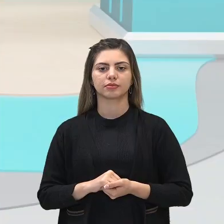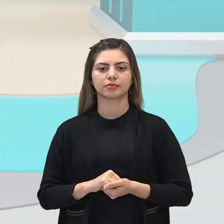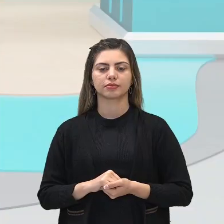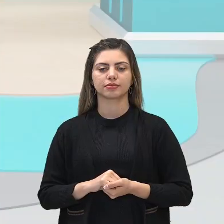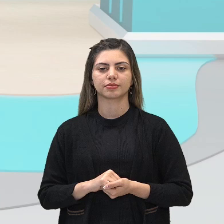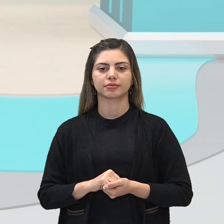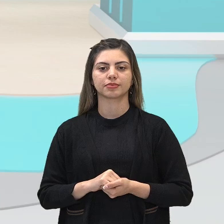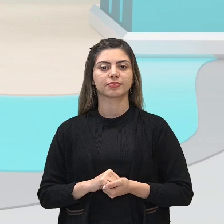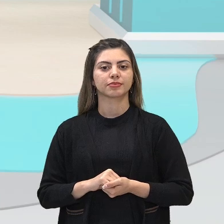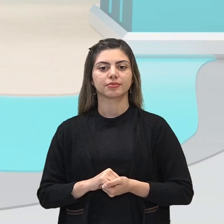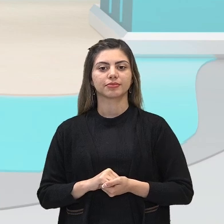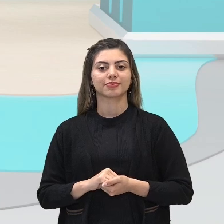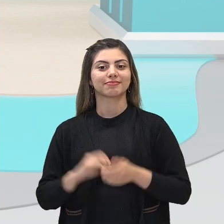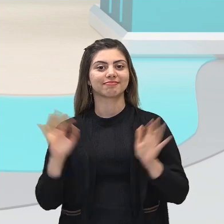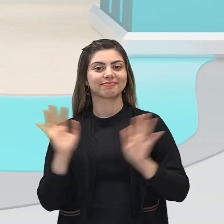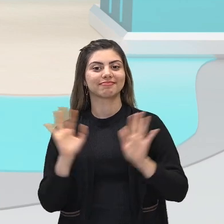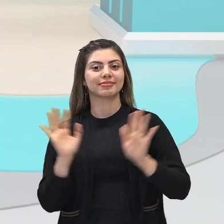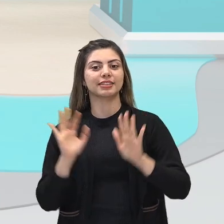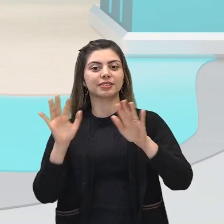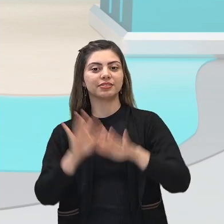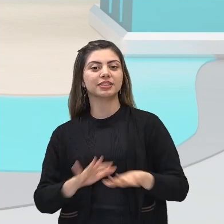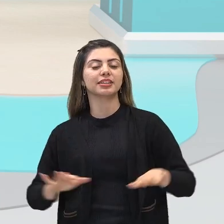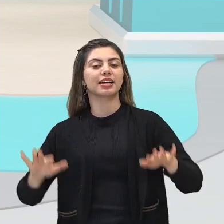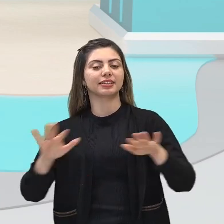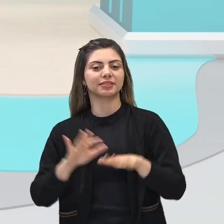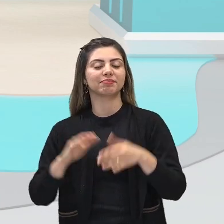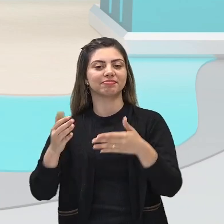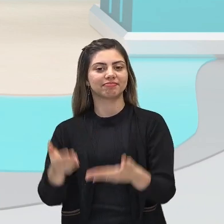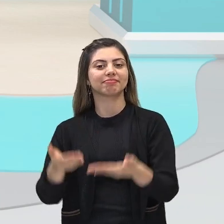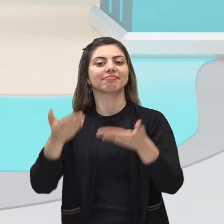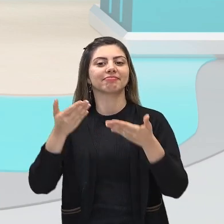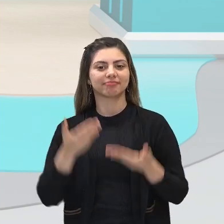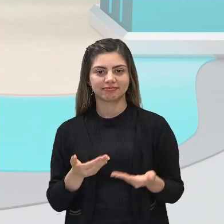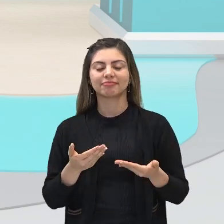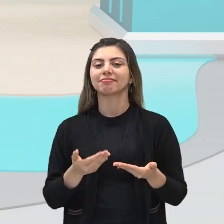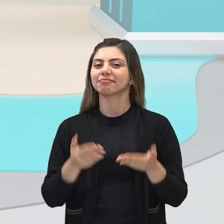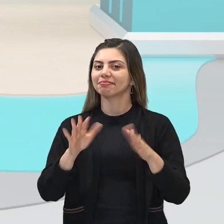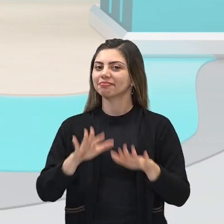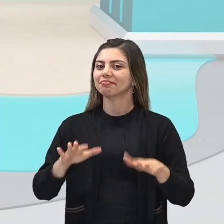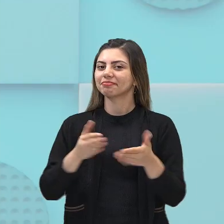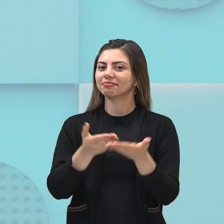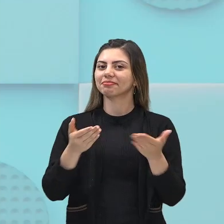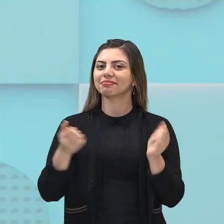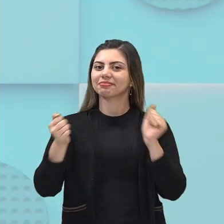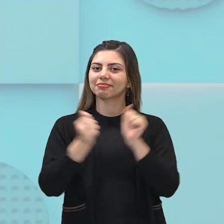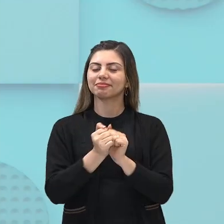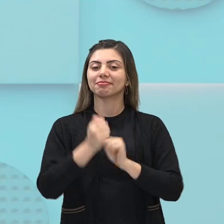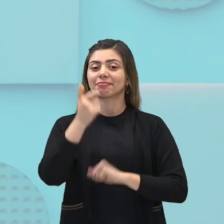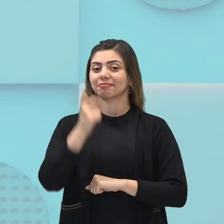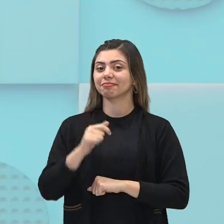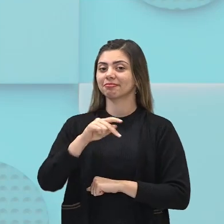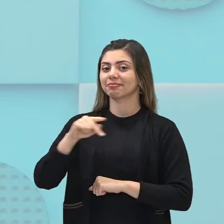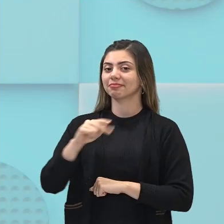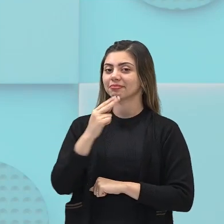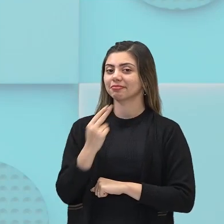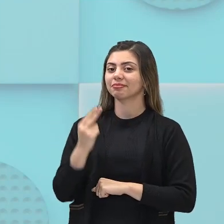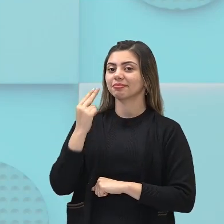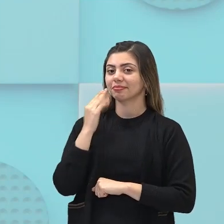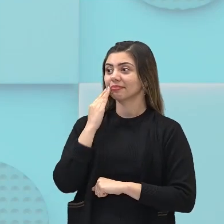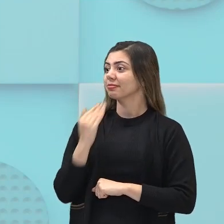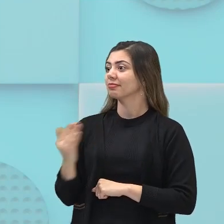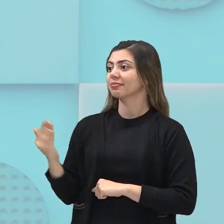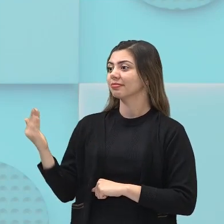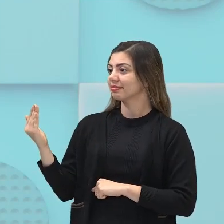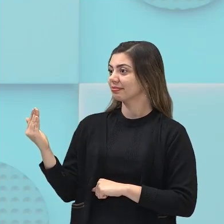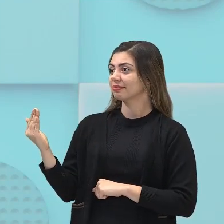Olá, olá! Sejam todos muito bem-vindos. É um prazer ter todos vocês aqui. Eu sou o professor Jean Torres, do